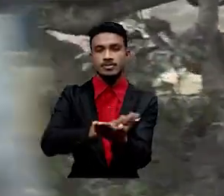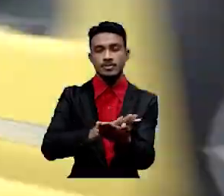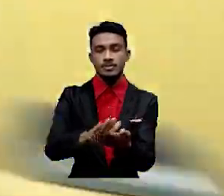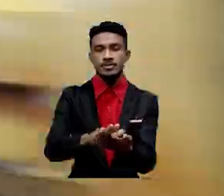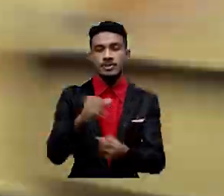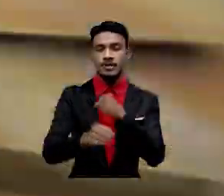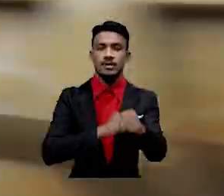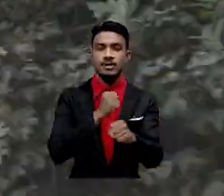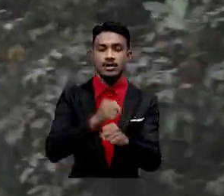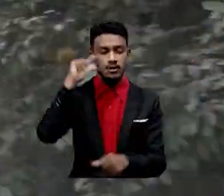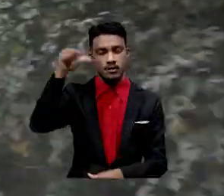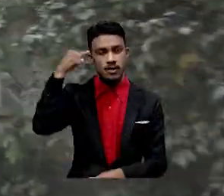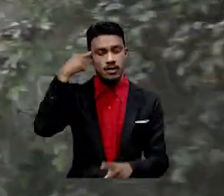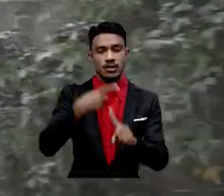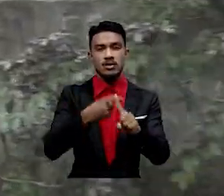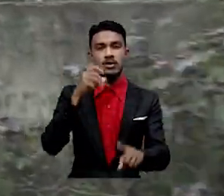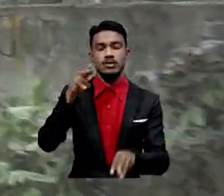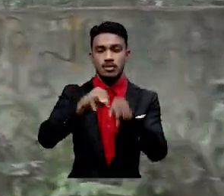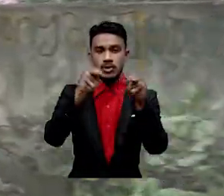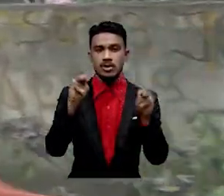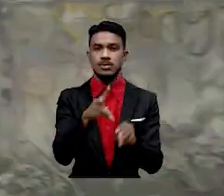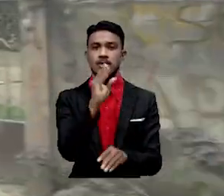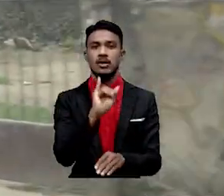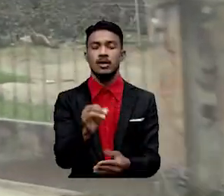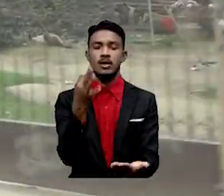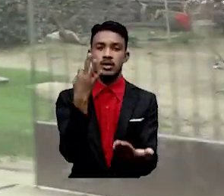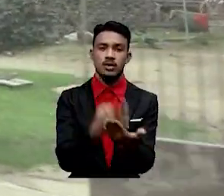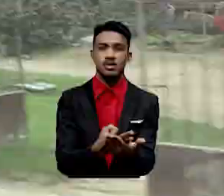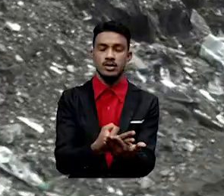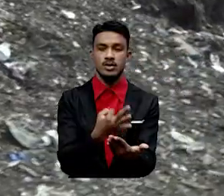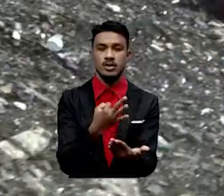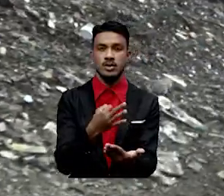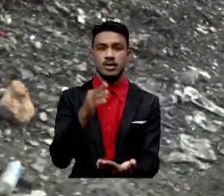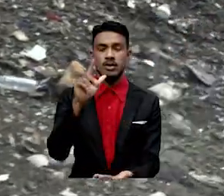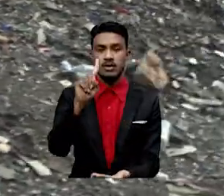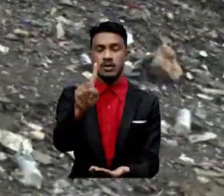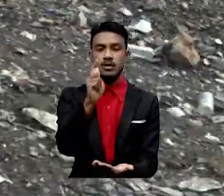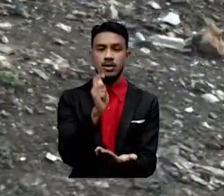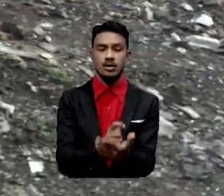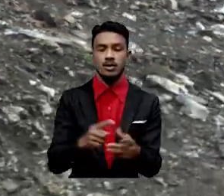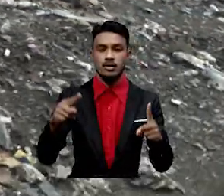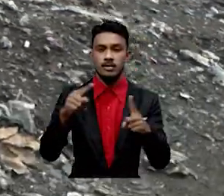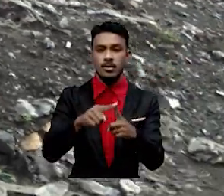tinan governo Lihusi munisipiu dili aloka osan dolar americano tokon idaresin ba